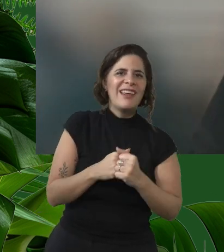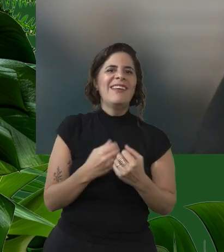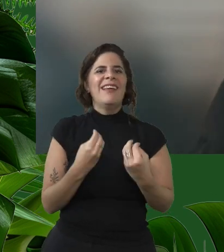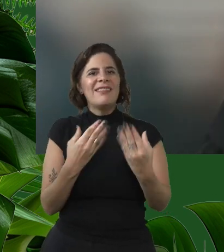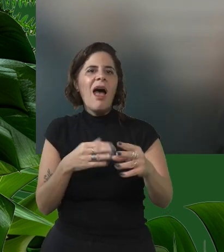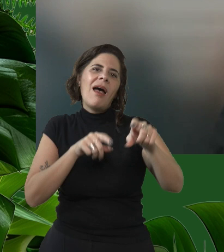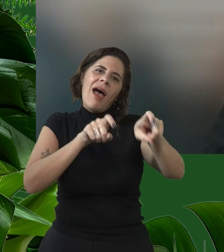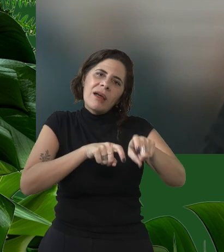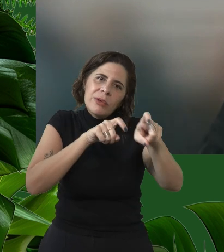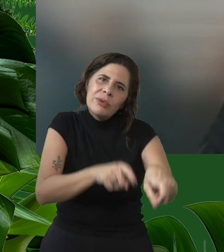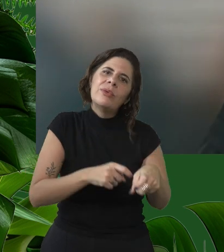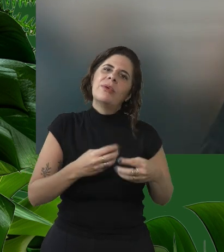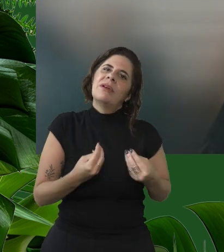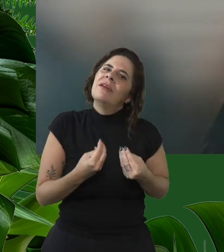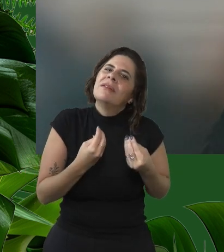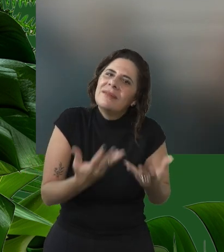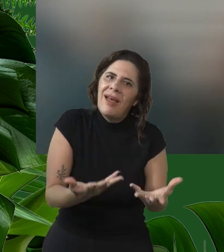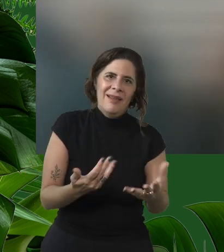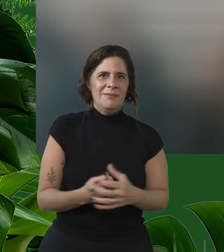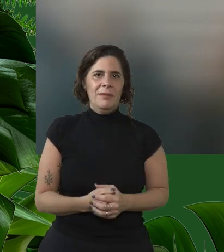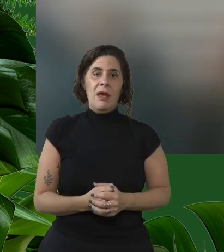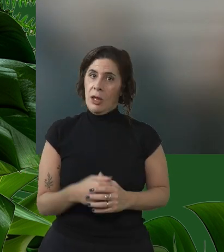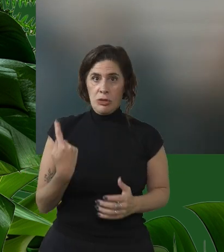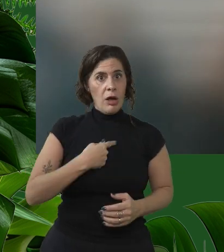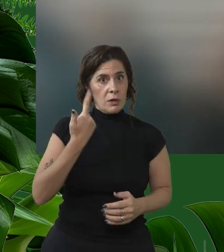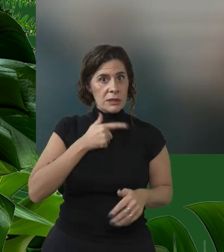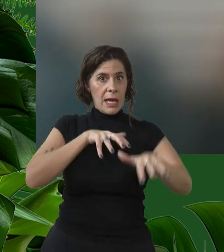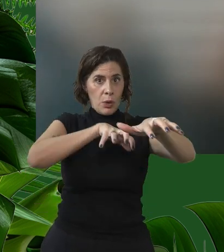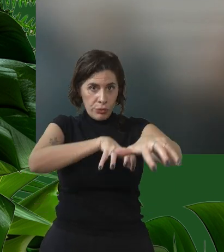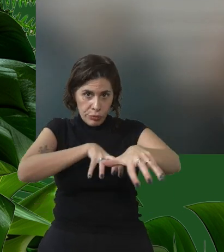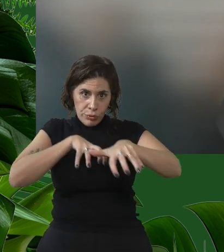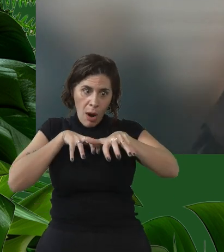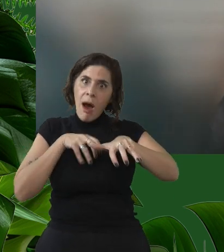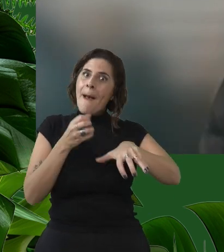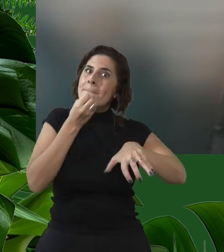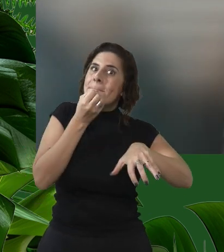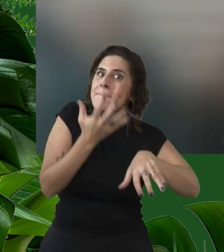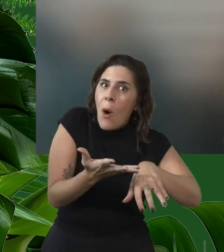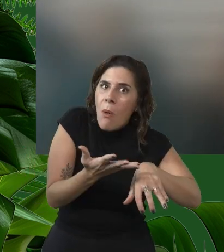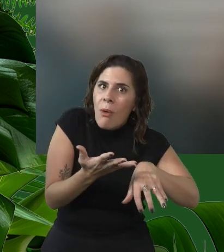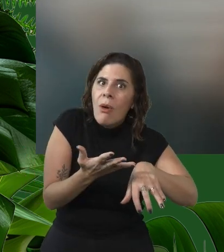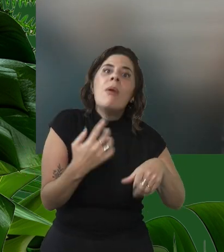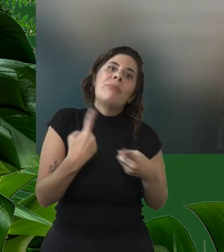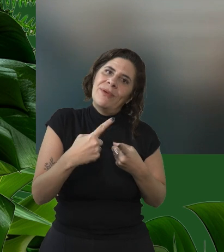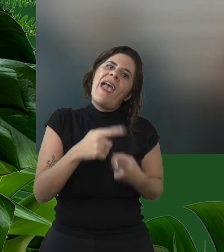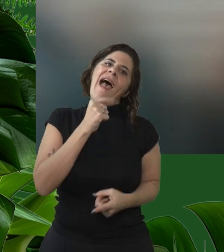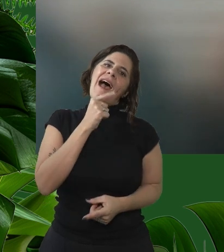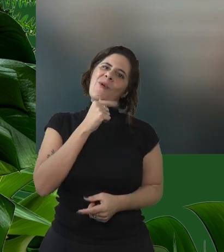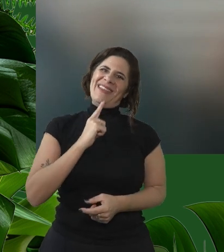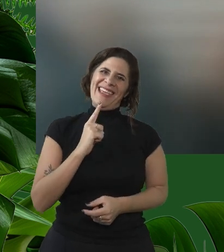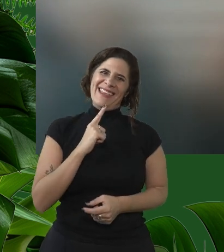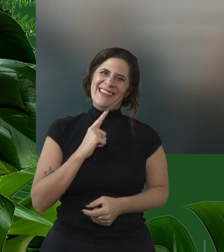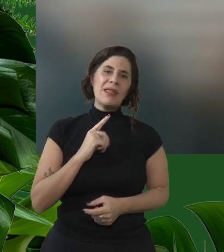a agricultura. A gente é uma potência agrícola porque a gente tem água, né? E a gente precisa fazer com que isso seja entendido por todos os